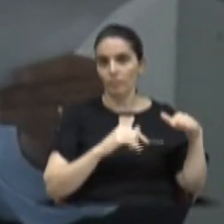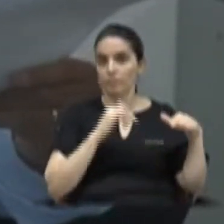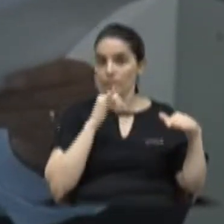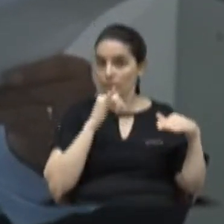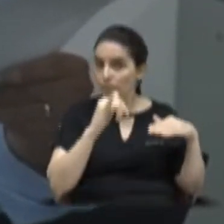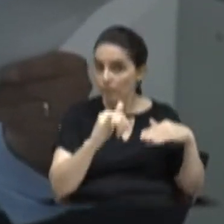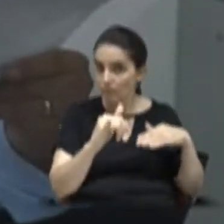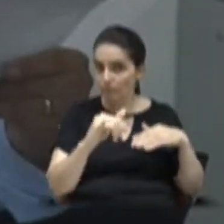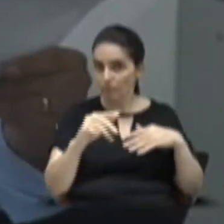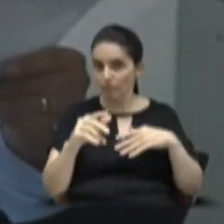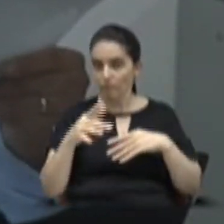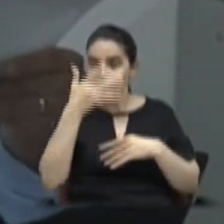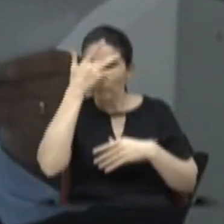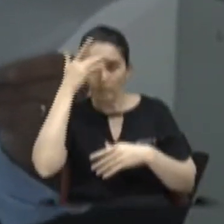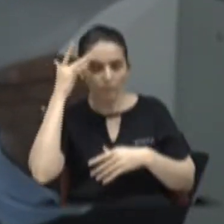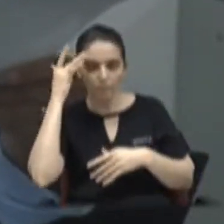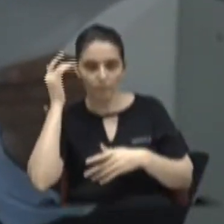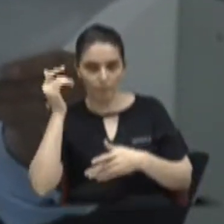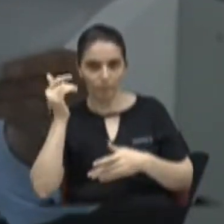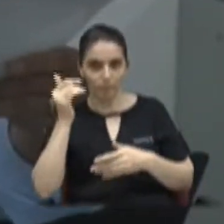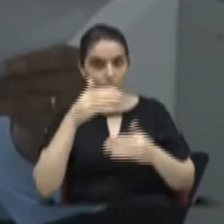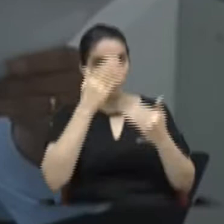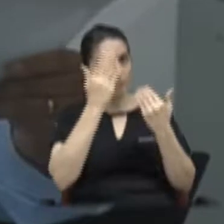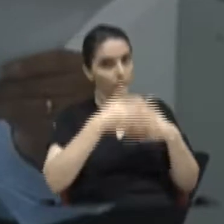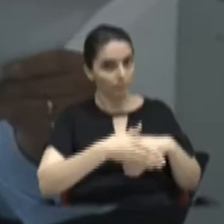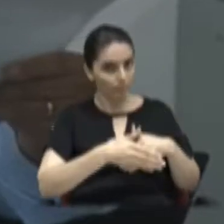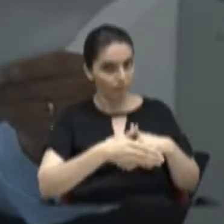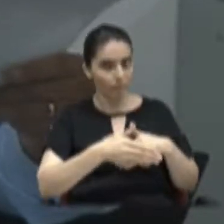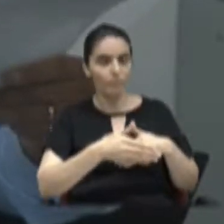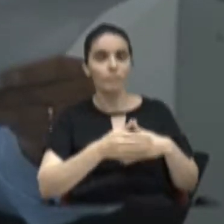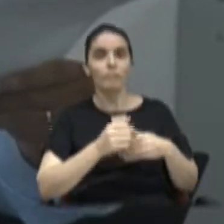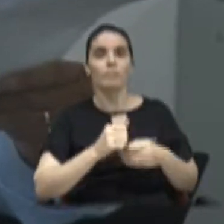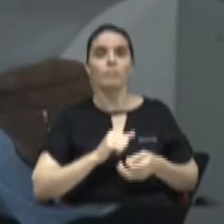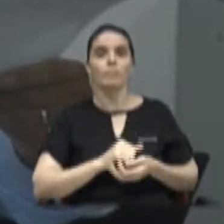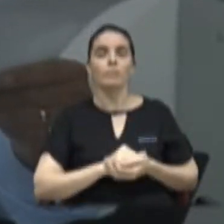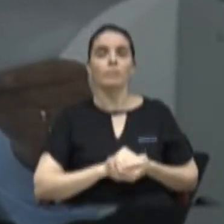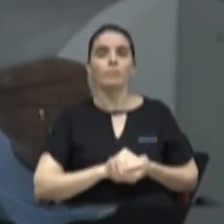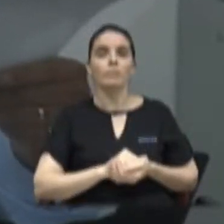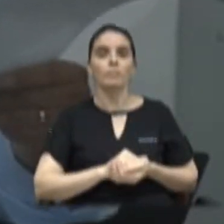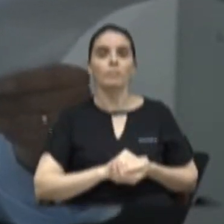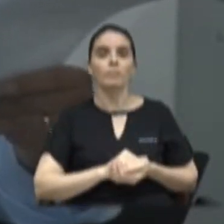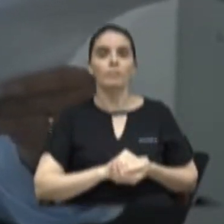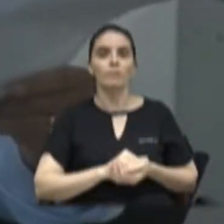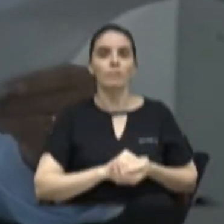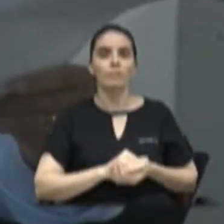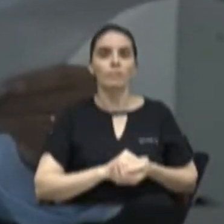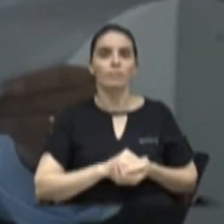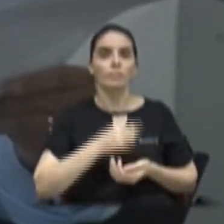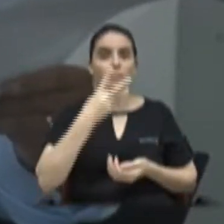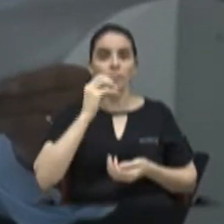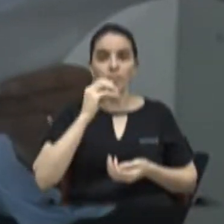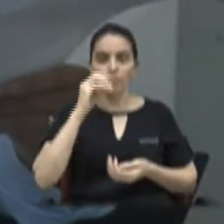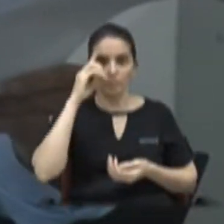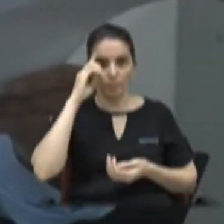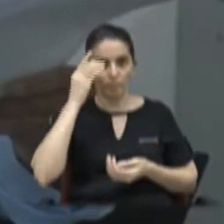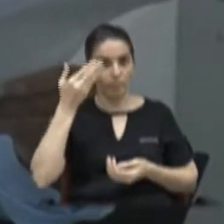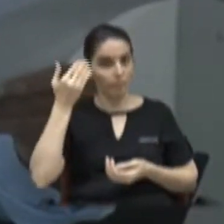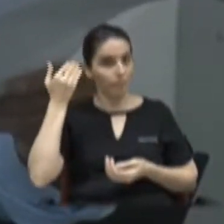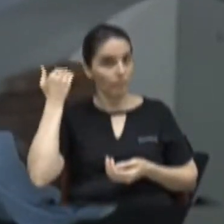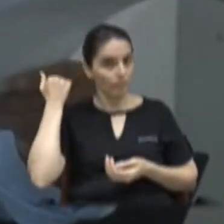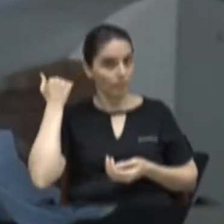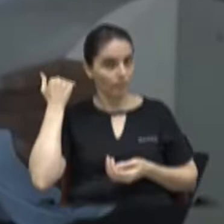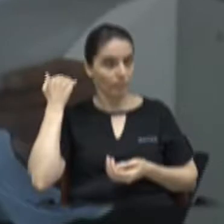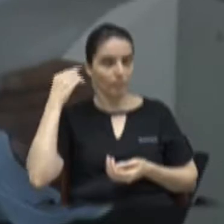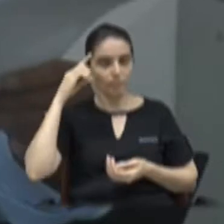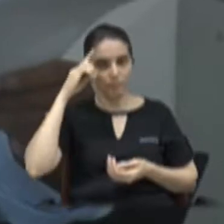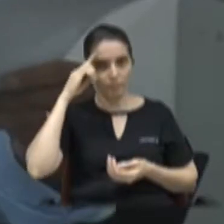usuário, com comprovação de recebimento e antecedência mínima de 30 dias da data prevista